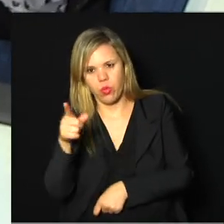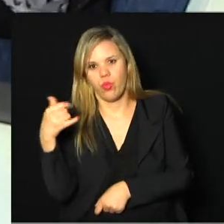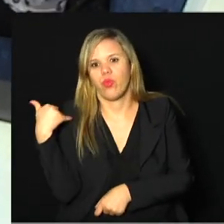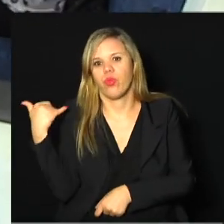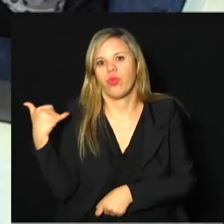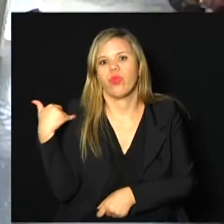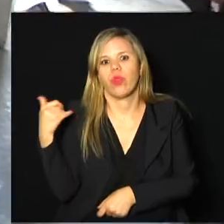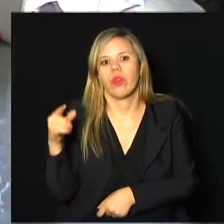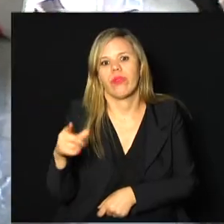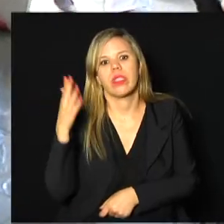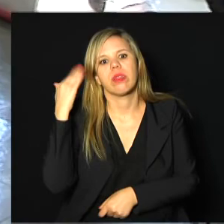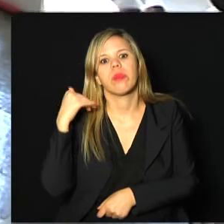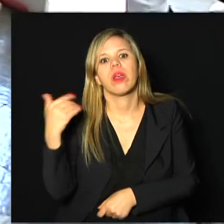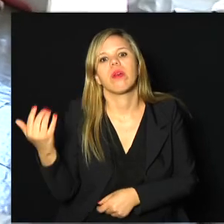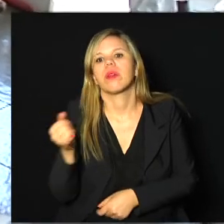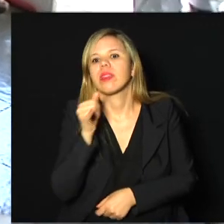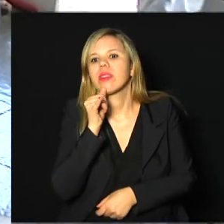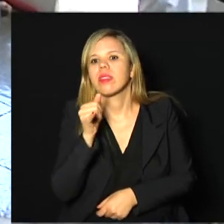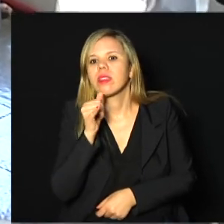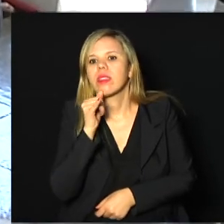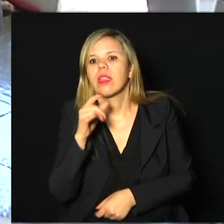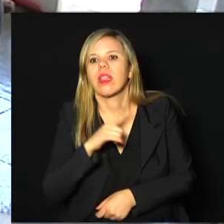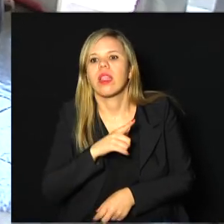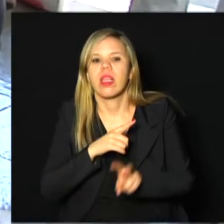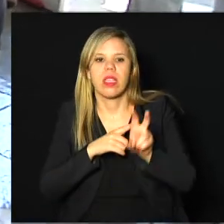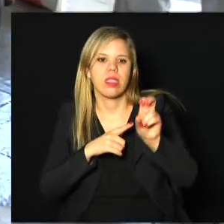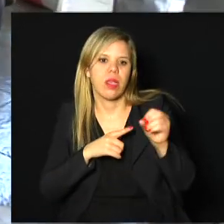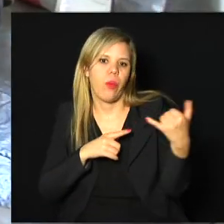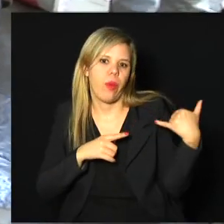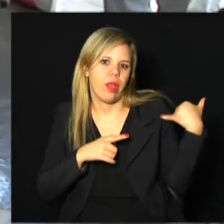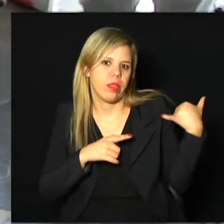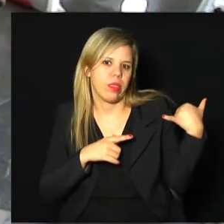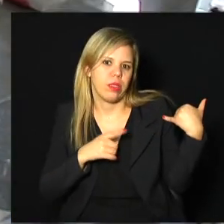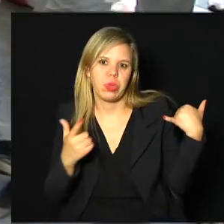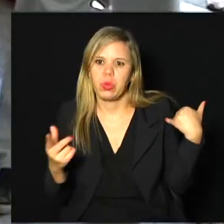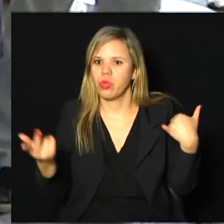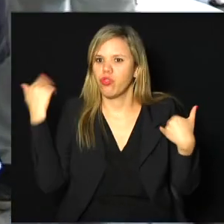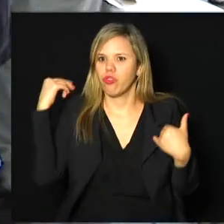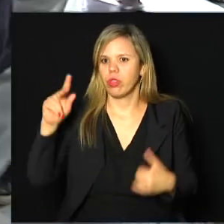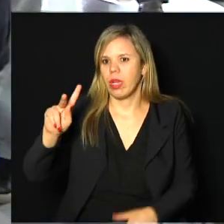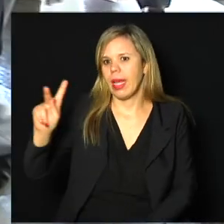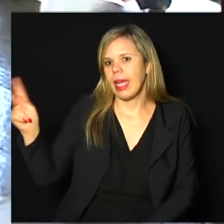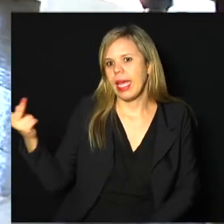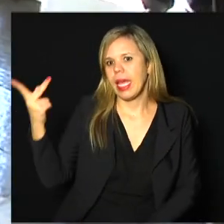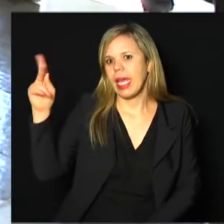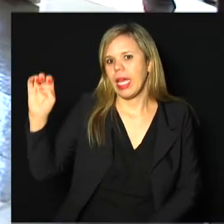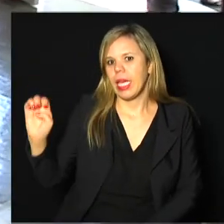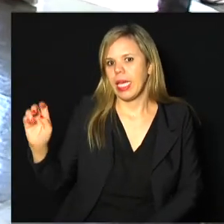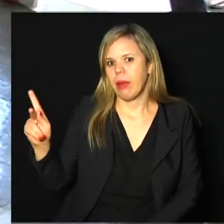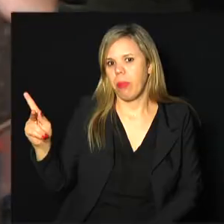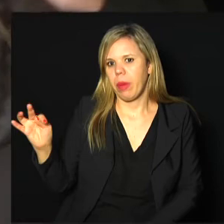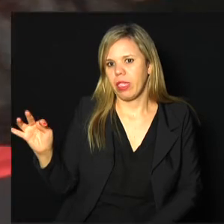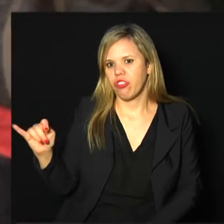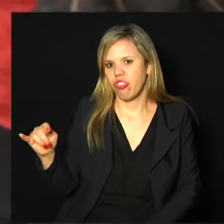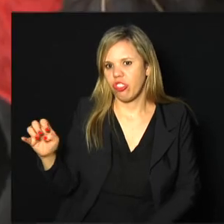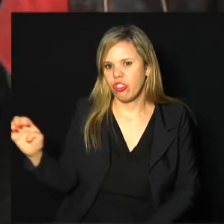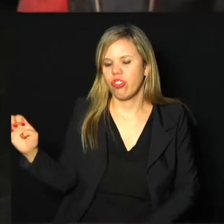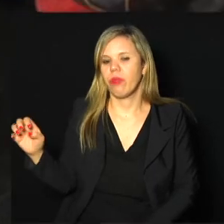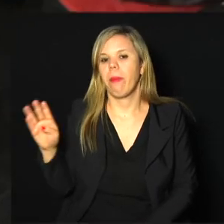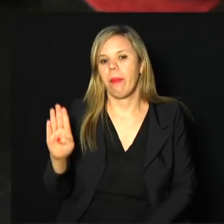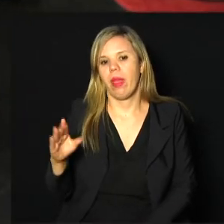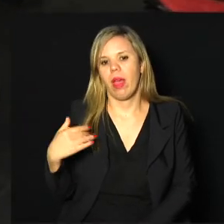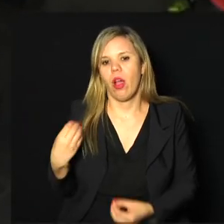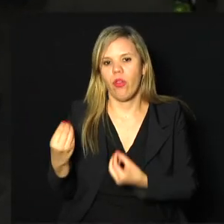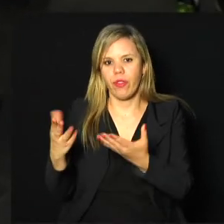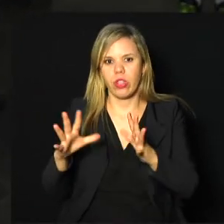a sua idade, ela vai saber, por exemplo, sei lá, quem tem 50 anos não tinha hepatite B na época dele de criança, então, hepatite B hoje